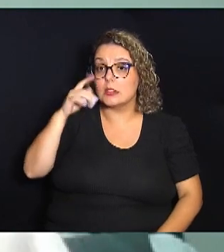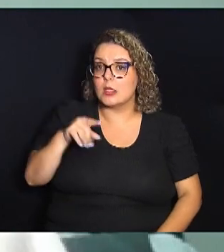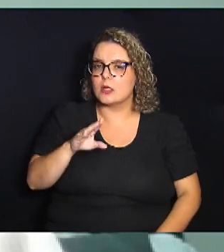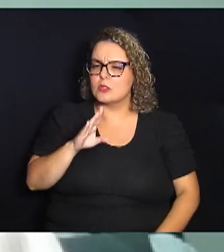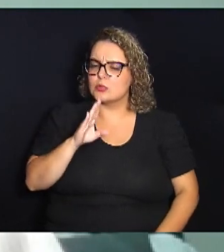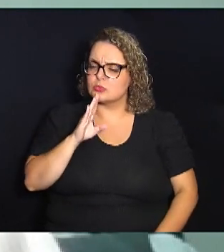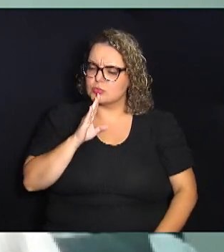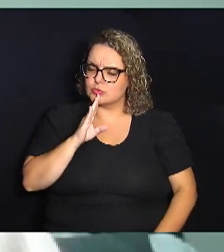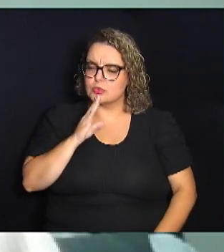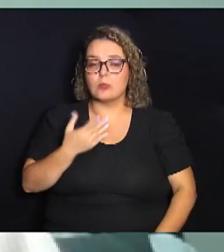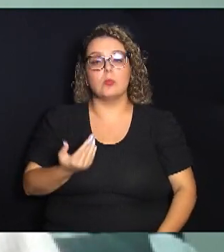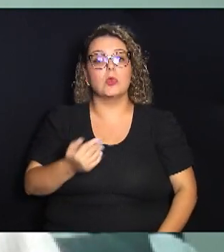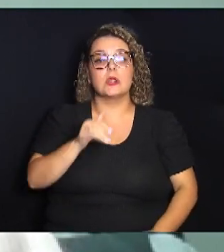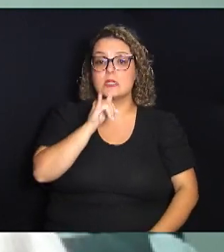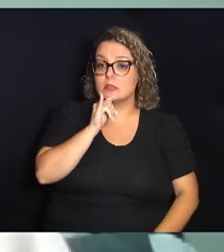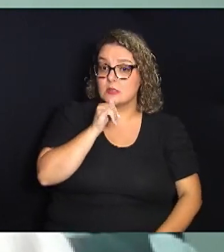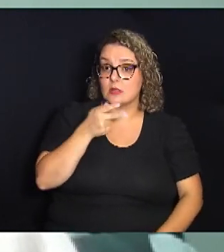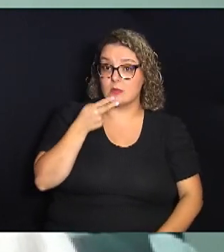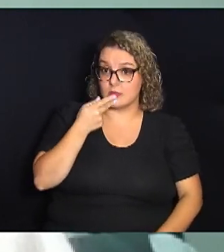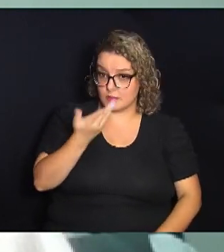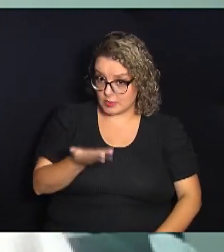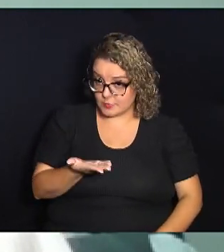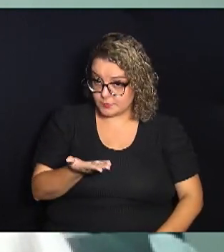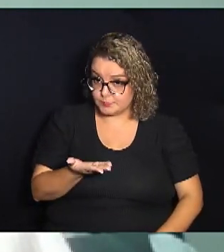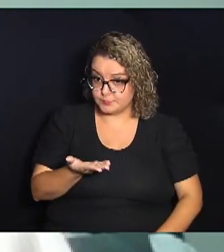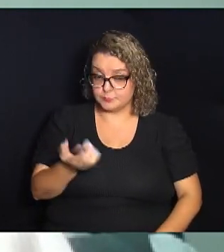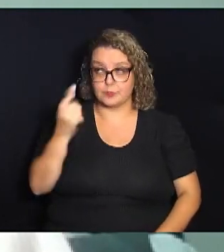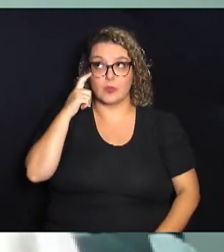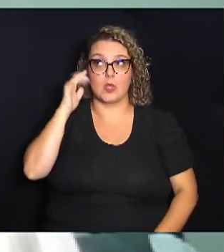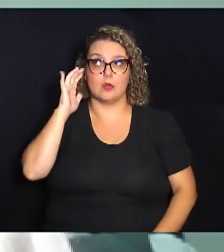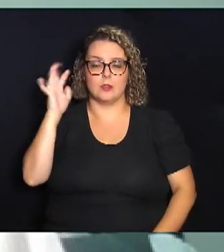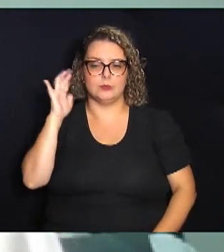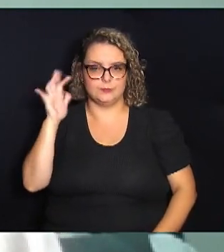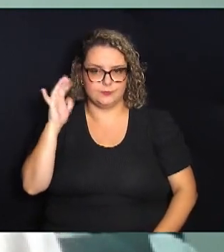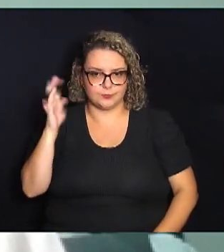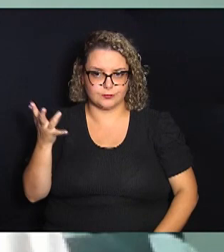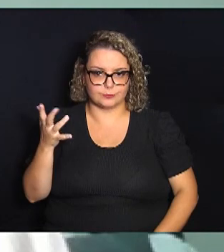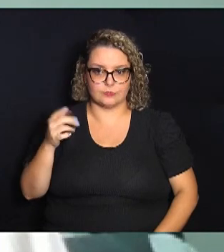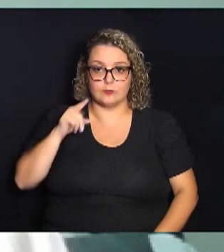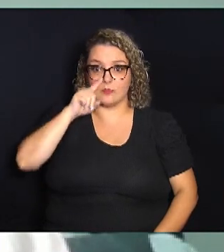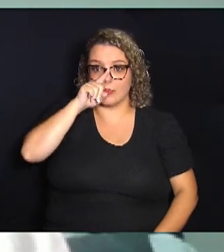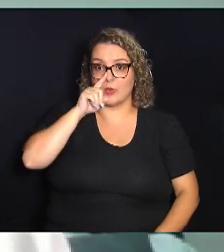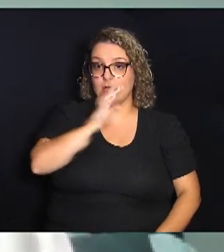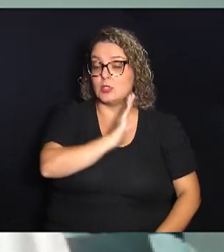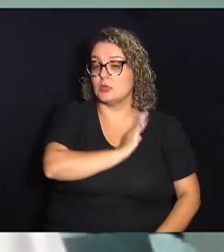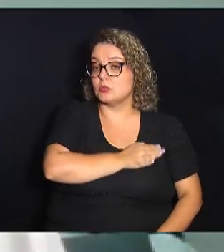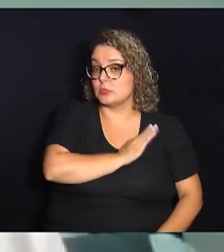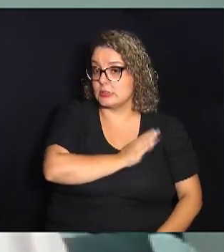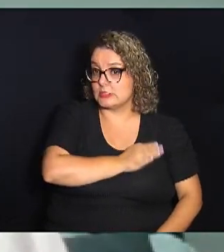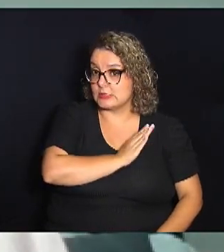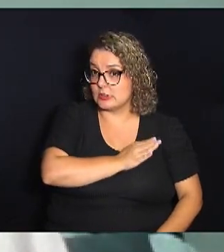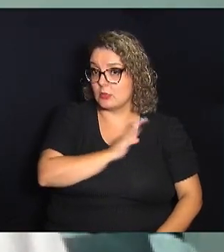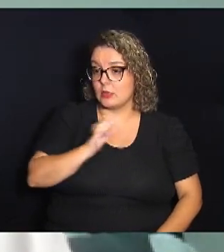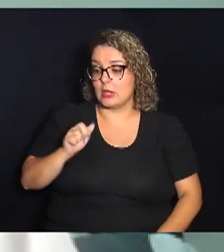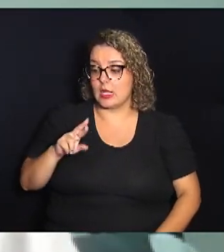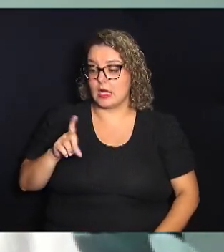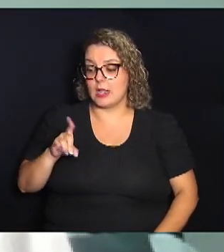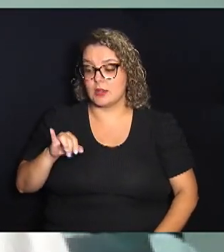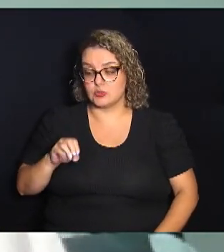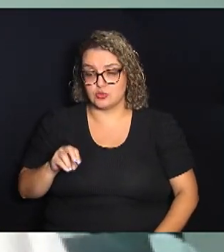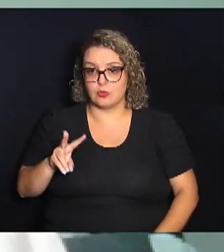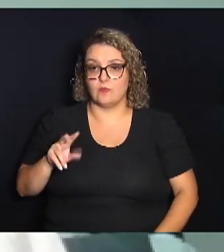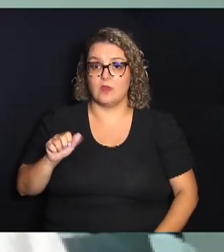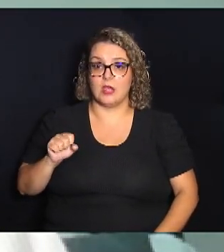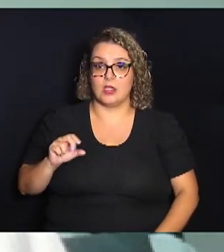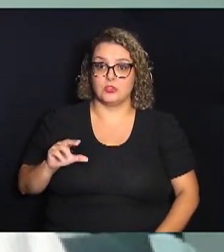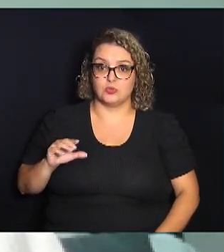Por exemplo, como eu estava falando para você. Então, vamos imaginar risco cardiovascular. A mulher, os